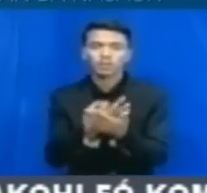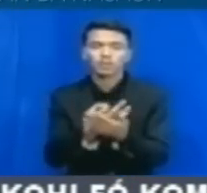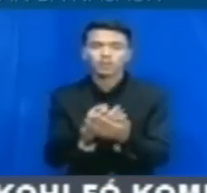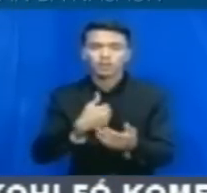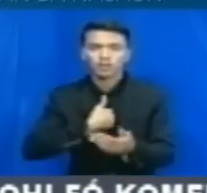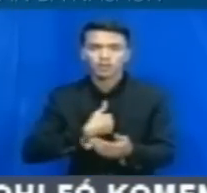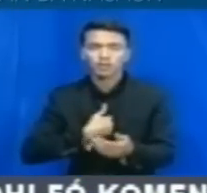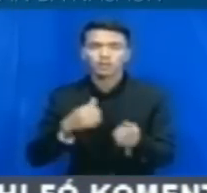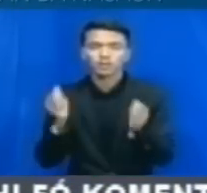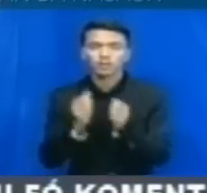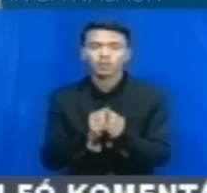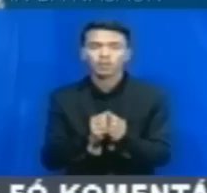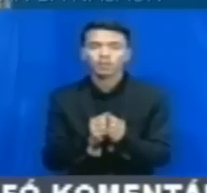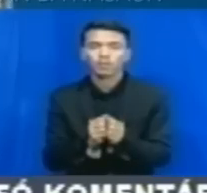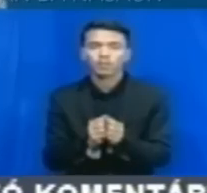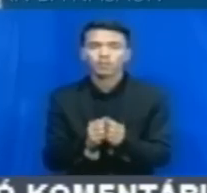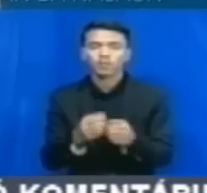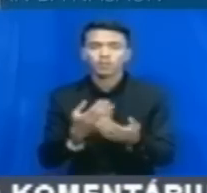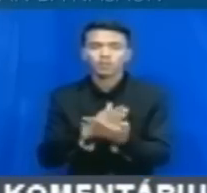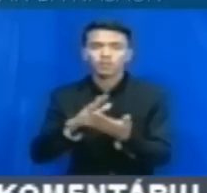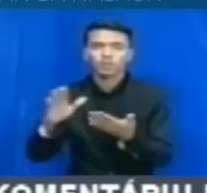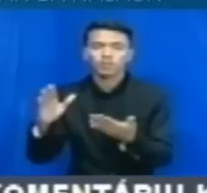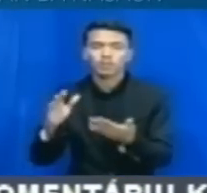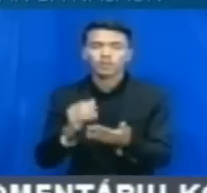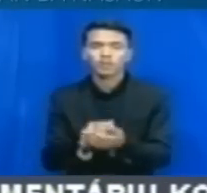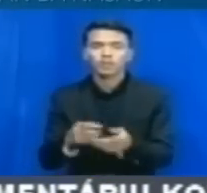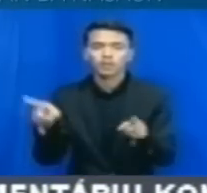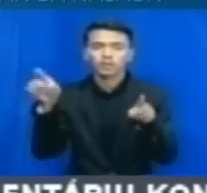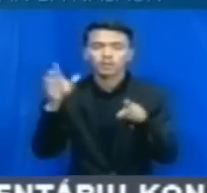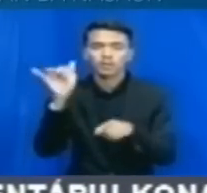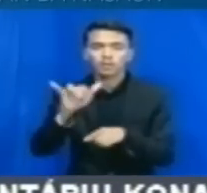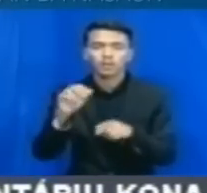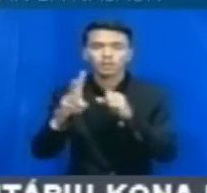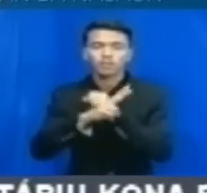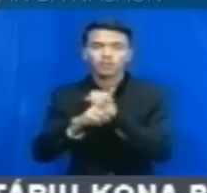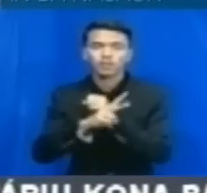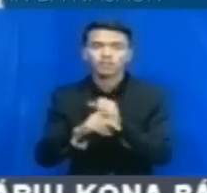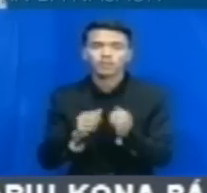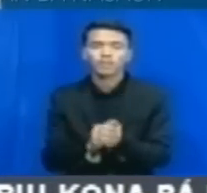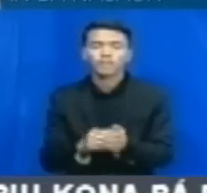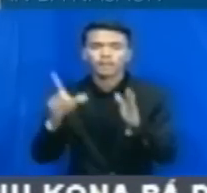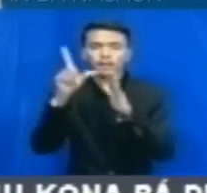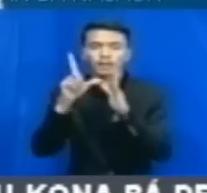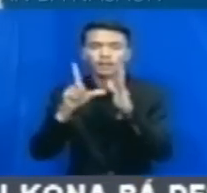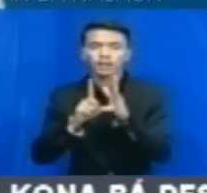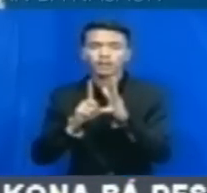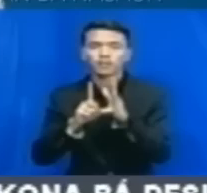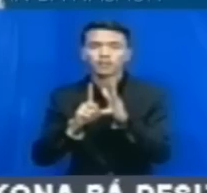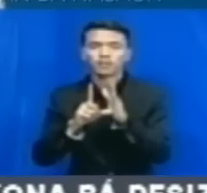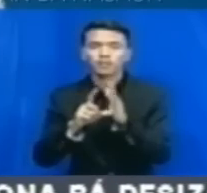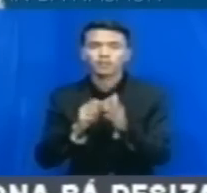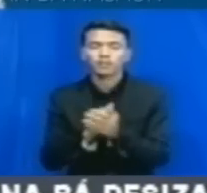ho poder so sabuat ne será que sira vítima e dane ma coin hau dian kare ki lei ya lei agora ele